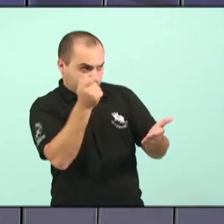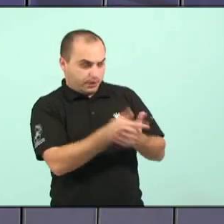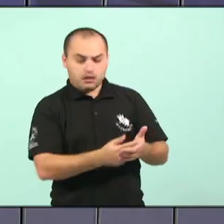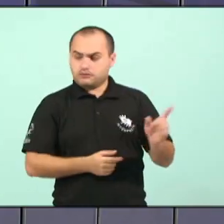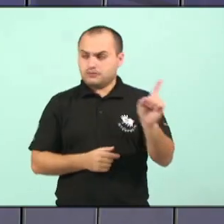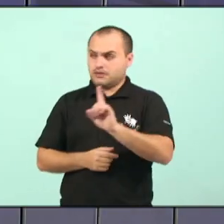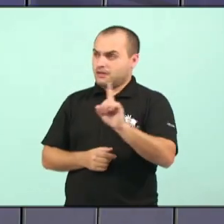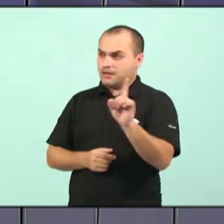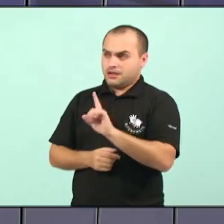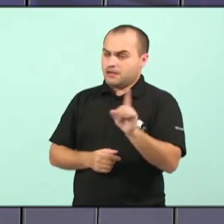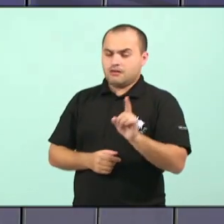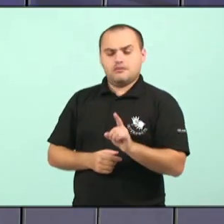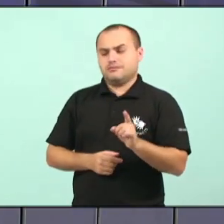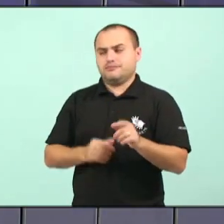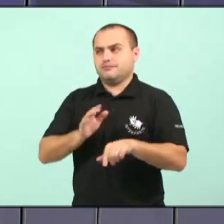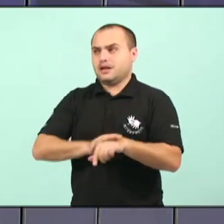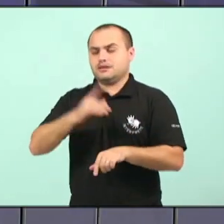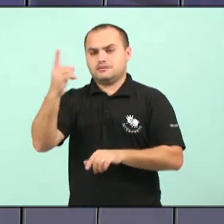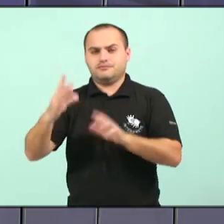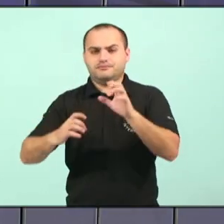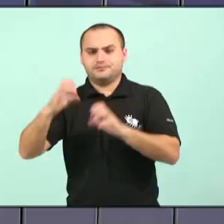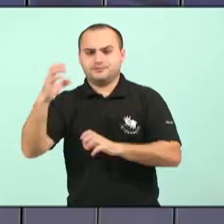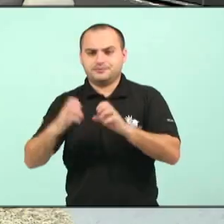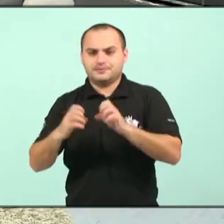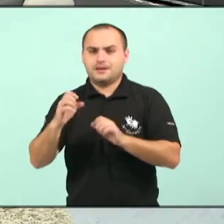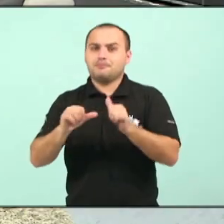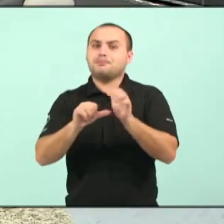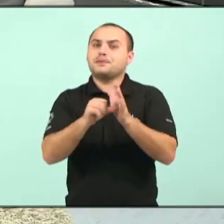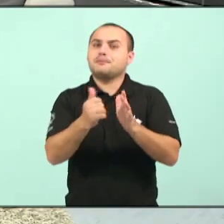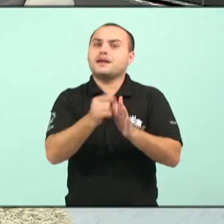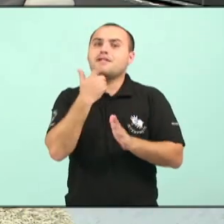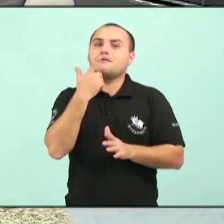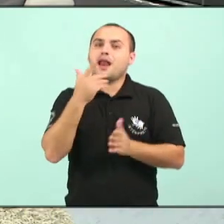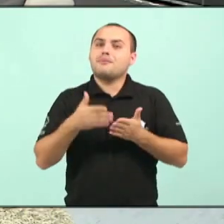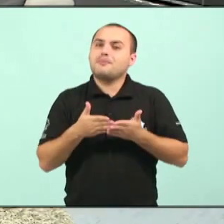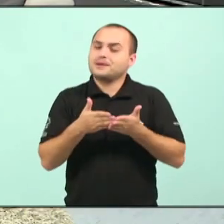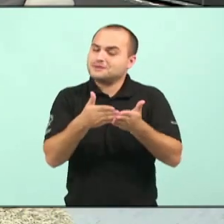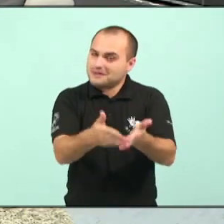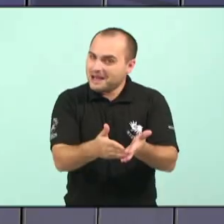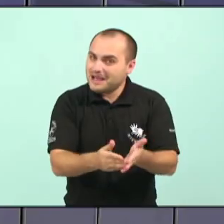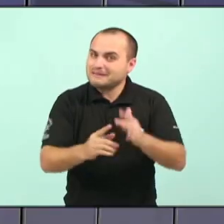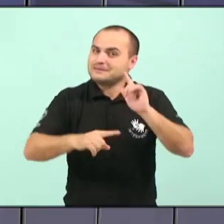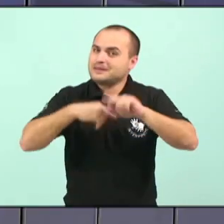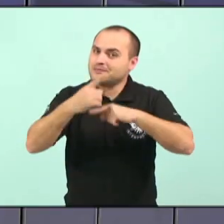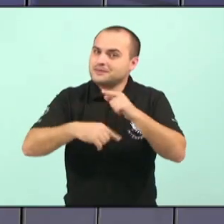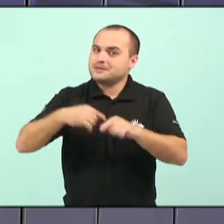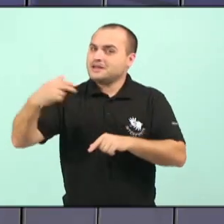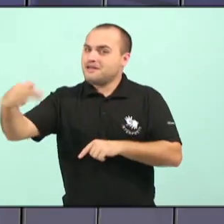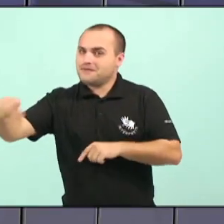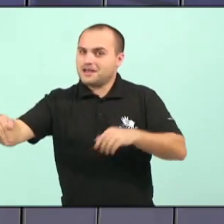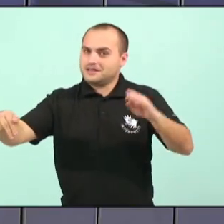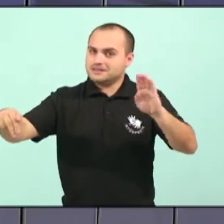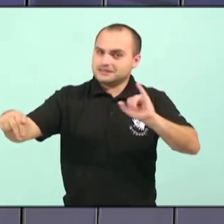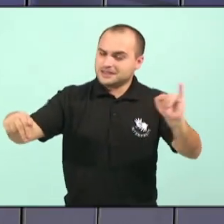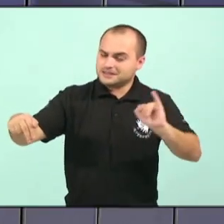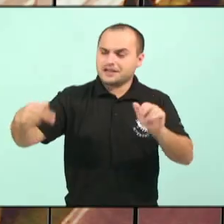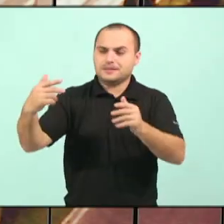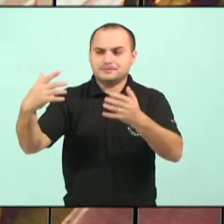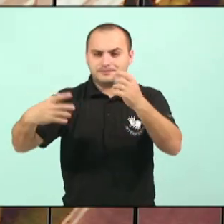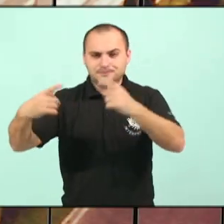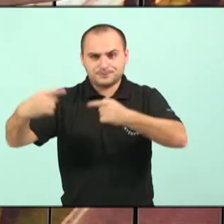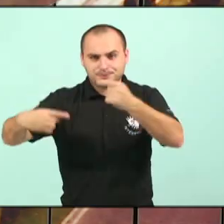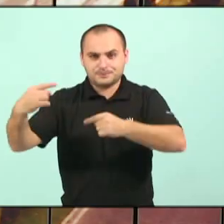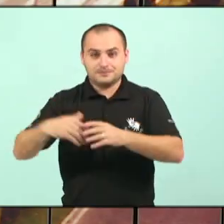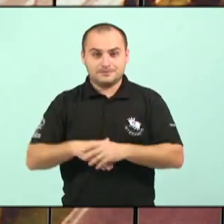participam. Isso aí é uma outra briga. Nós estamos com muita briga. Vamos primeiro discutir a privatização, porque essa briga nós Navegantes, tu vai ver que vai ter... Acho que vai render